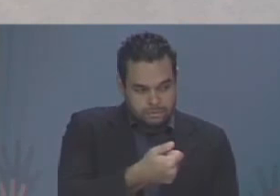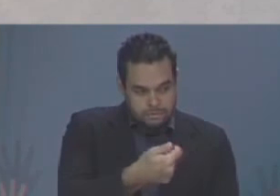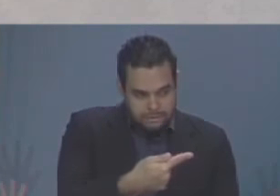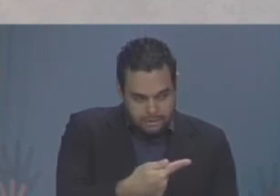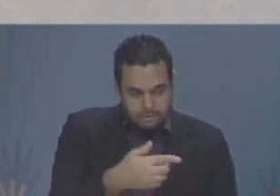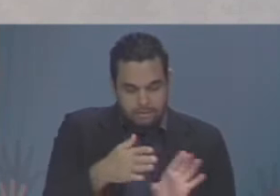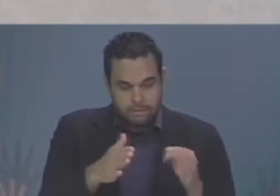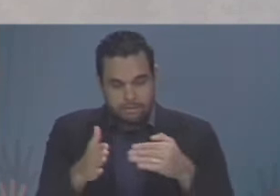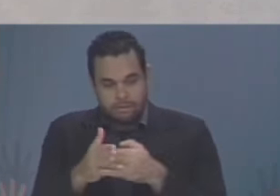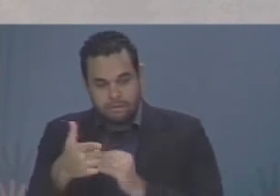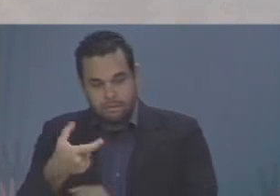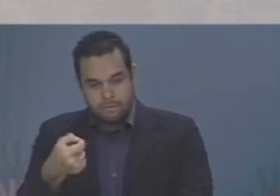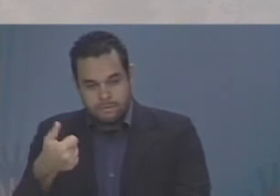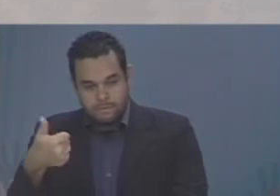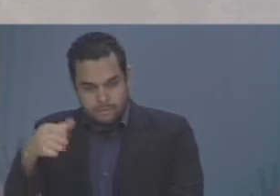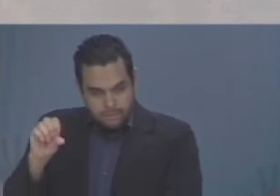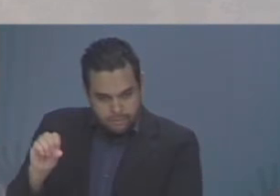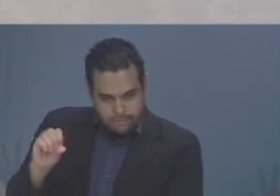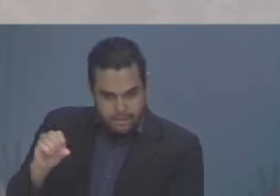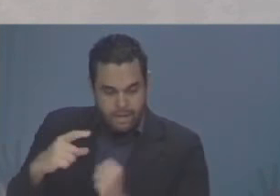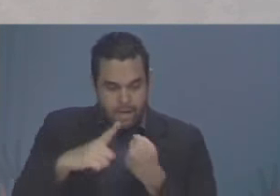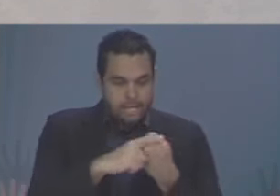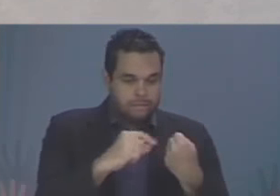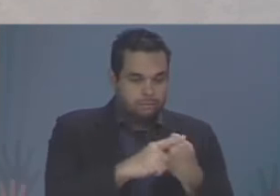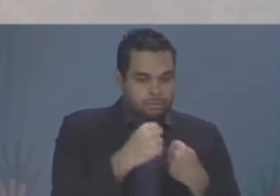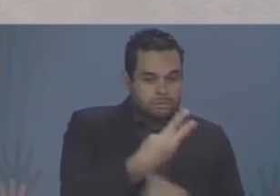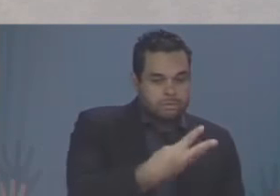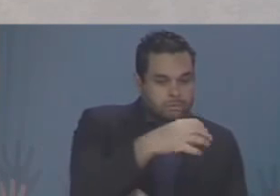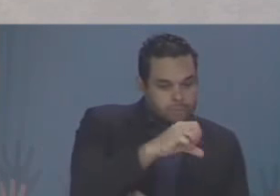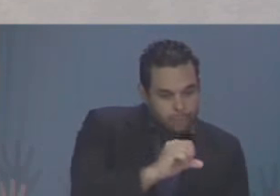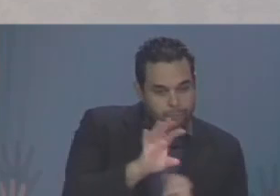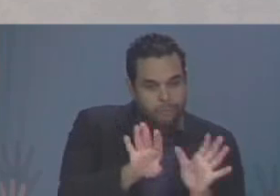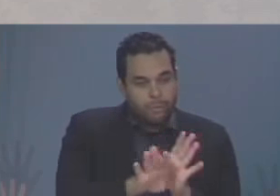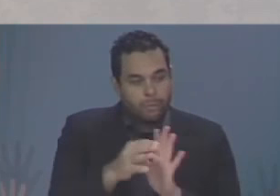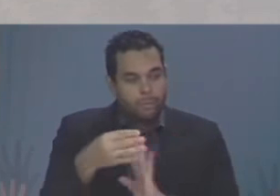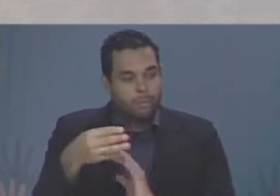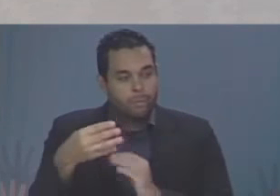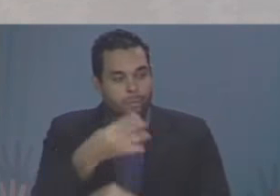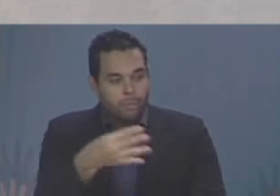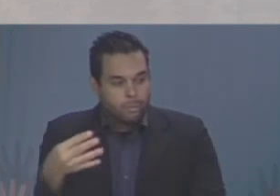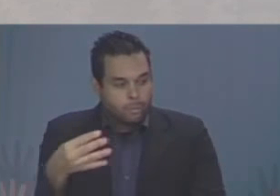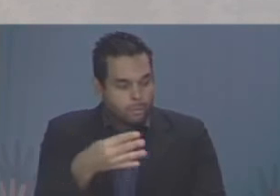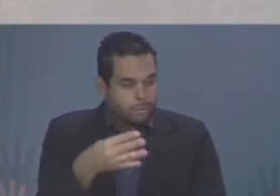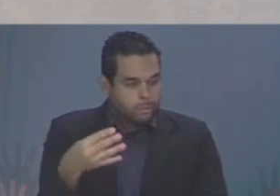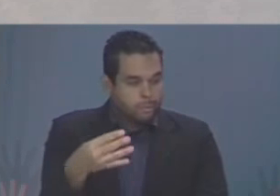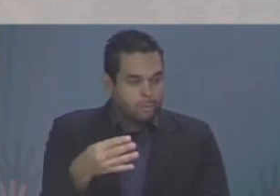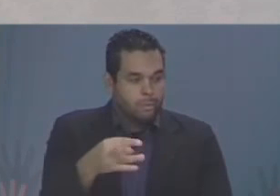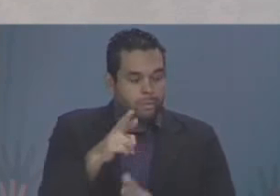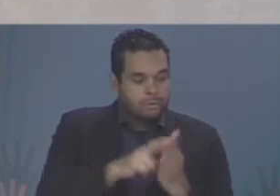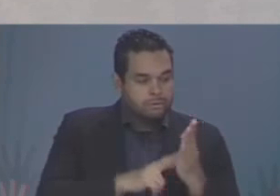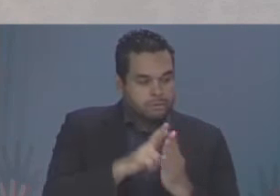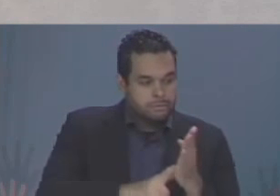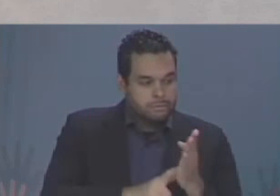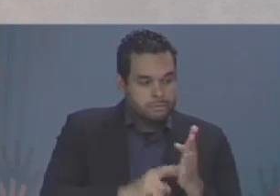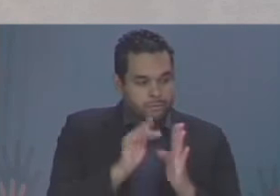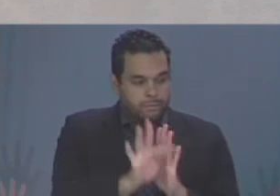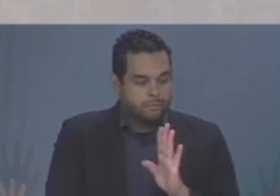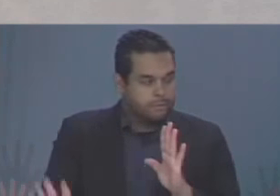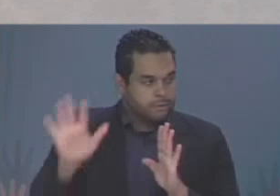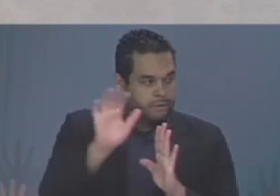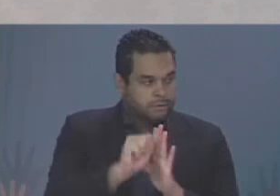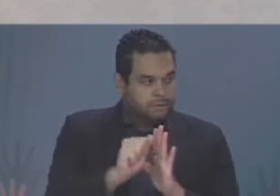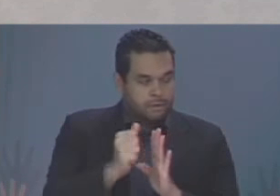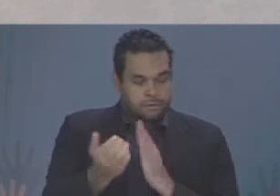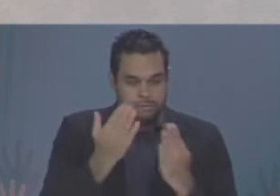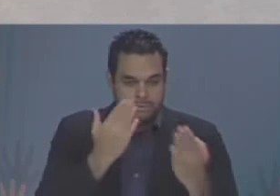2017-2019. Conforme os artigos 39 e 44 do regime eleitoral aprovado pela resolução Conselho Federal de Psicologia,